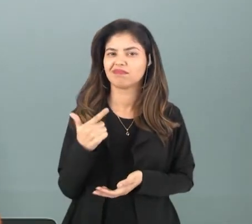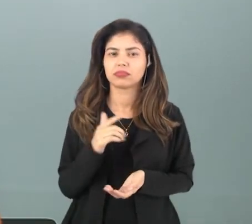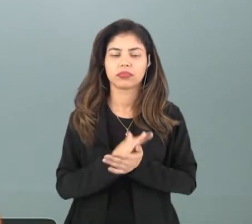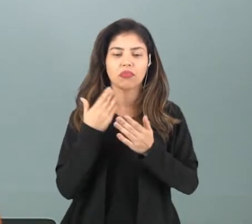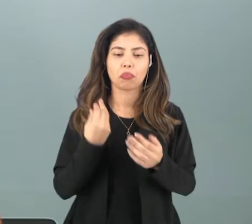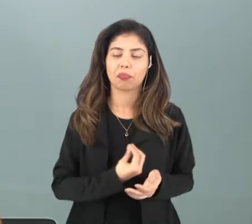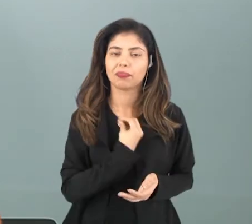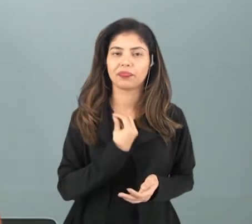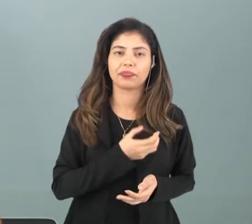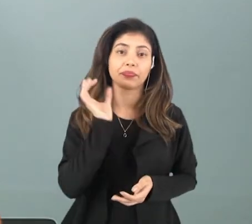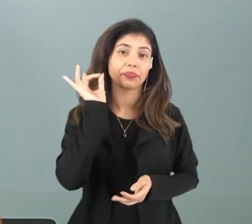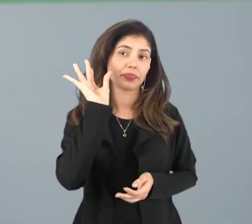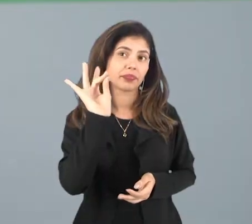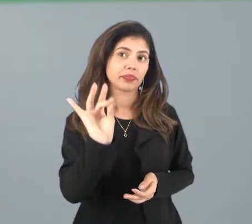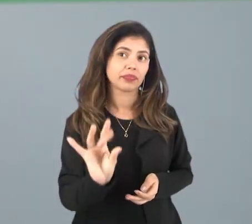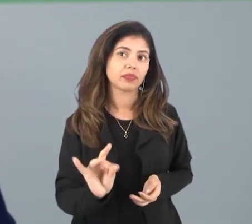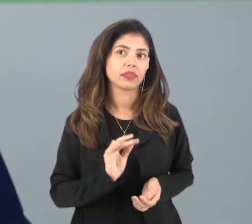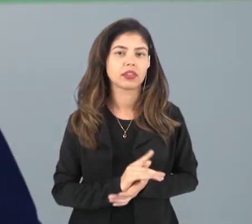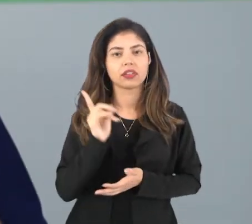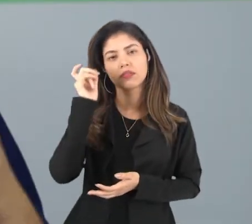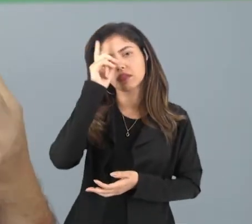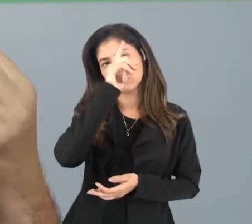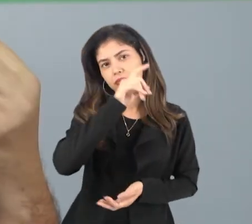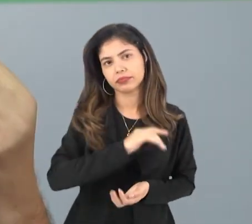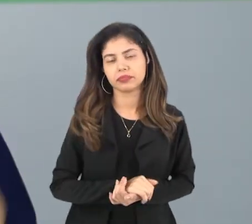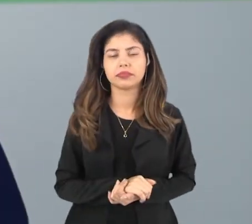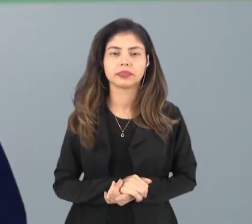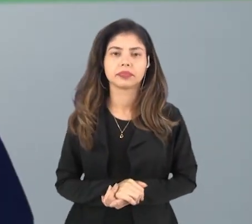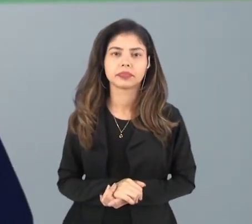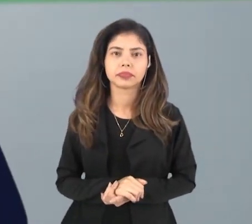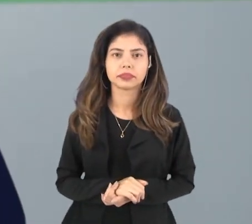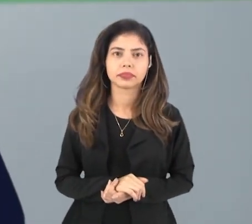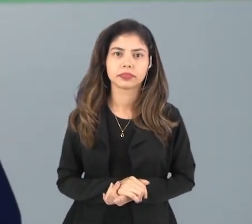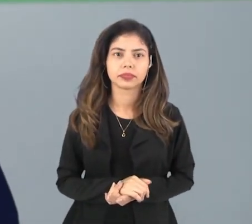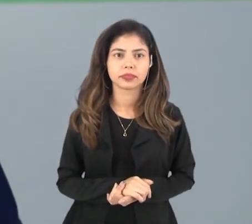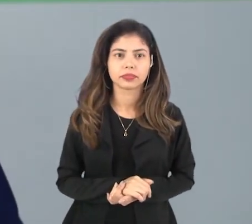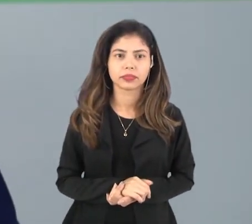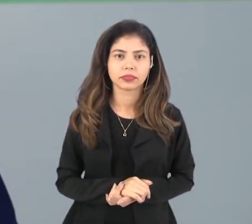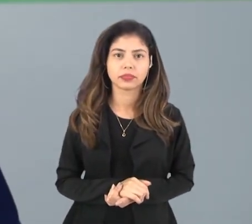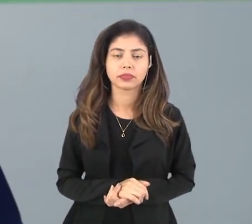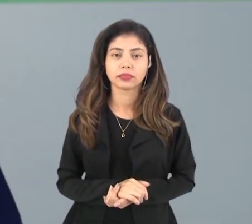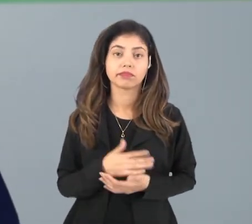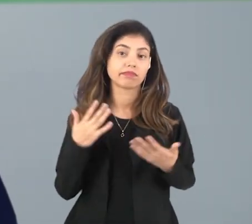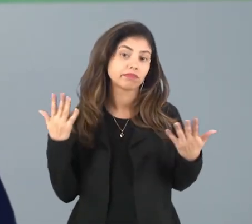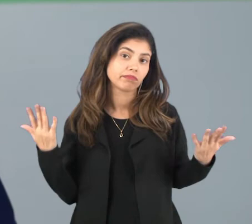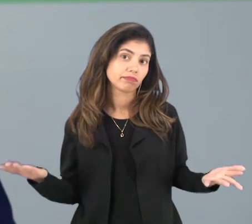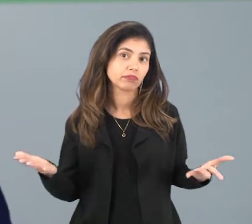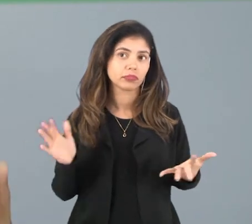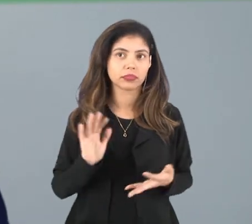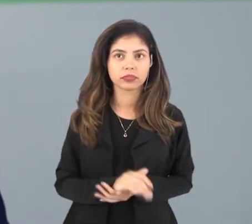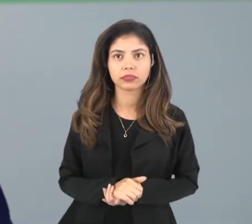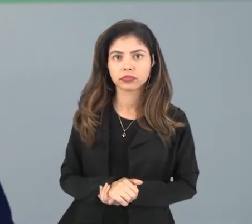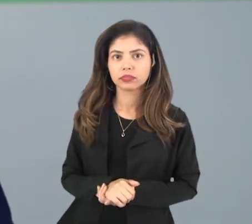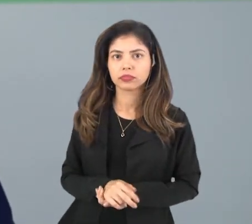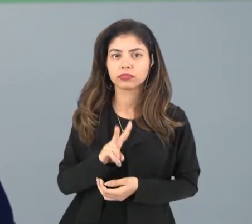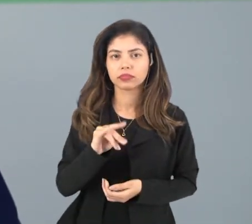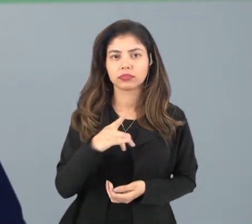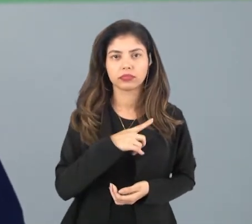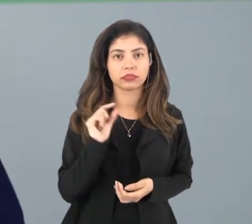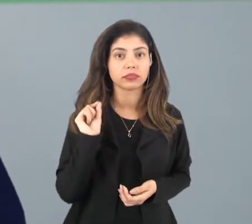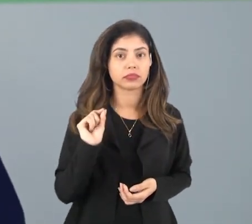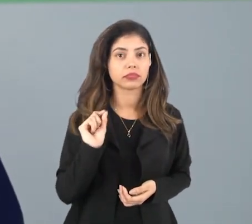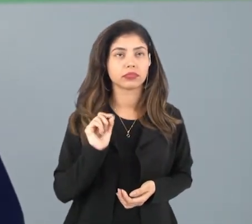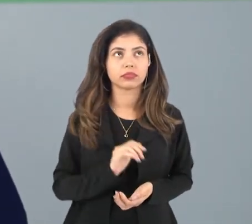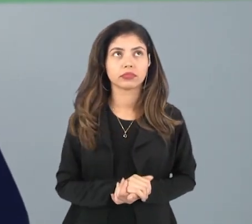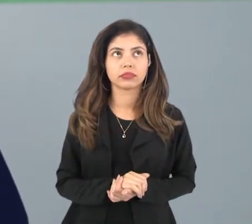cada dia, né? Com as suas dificuldades, a sua precariedade, né? Enfim, isso vai ocasionando o quê?